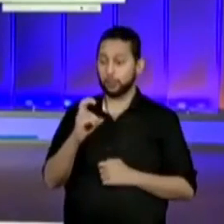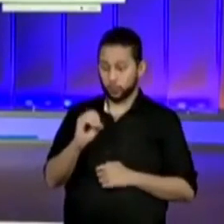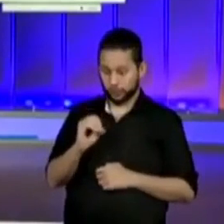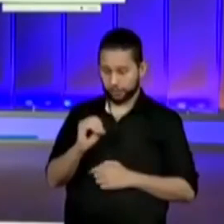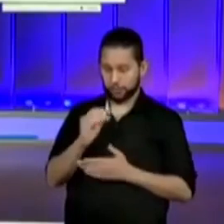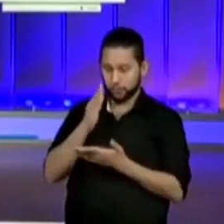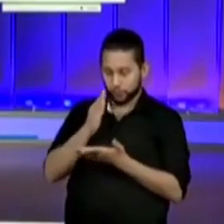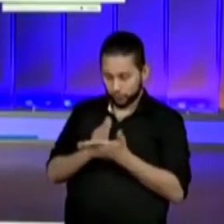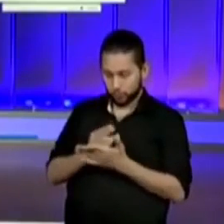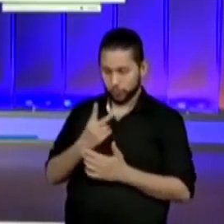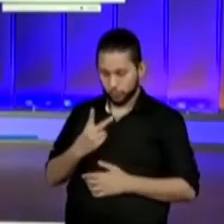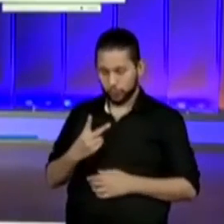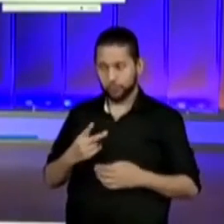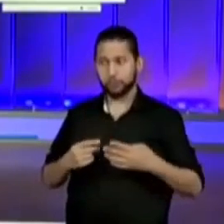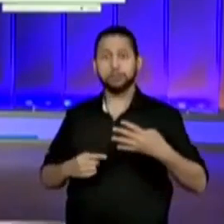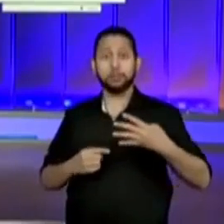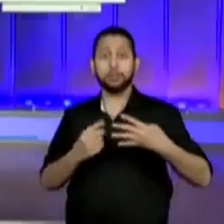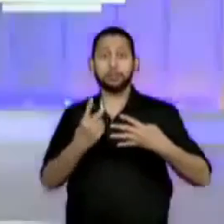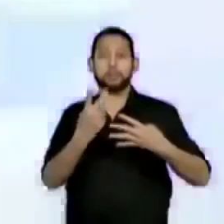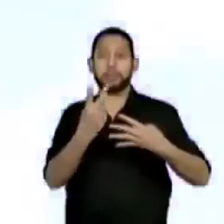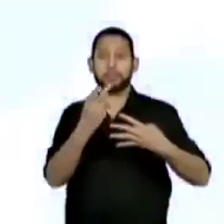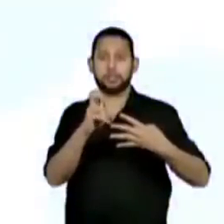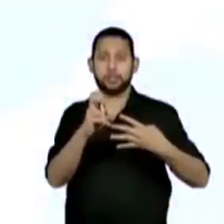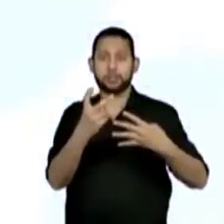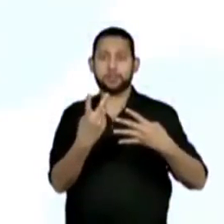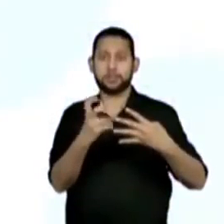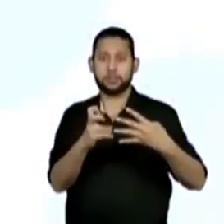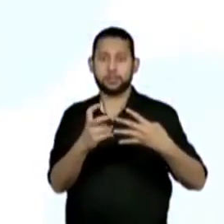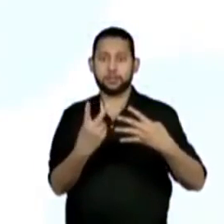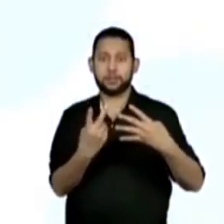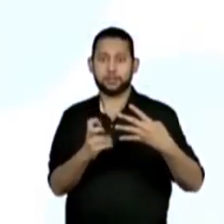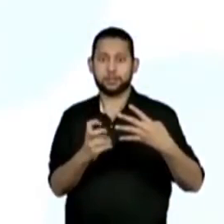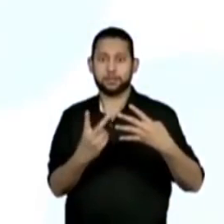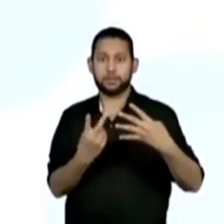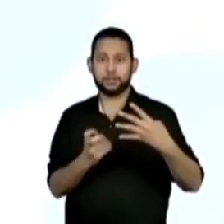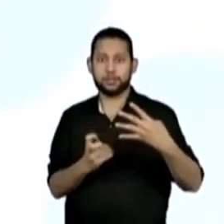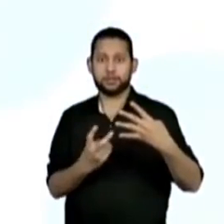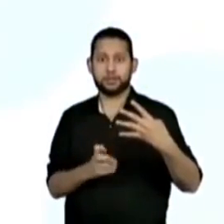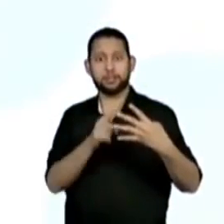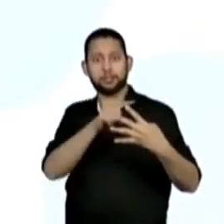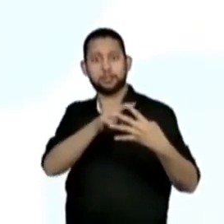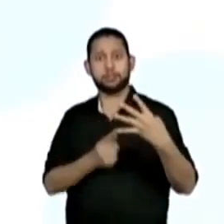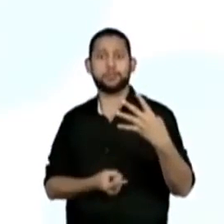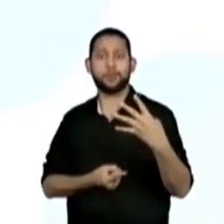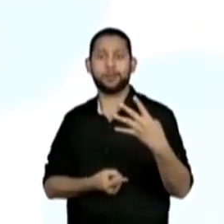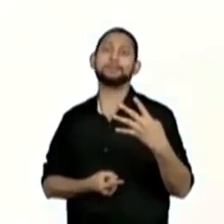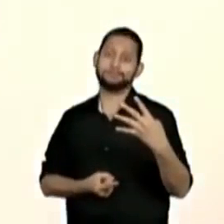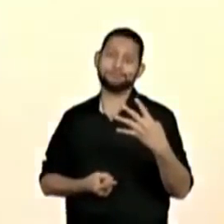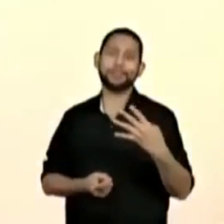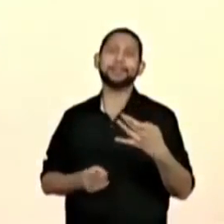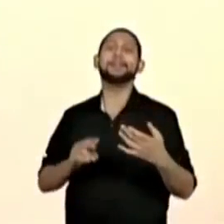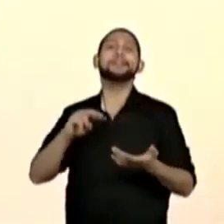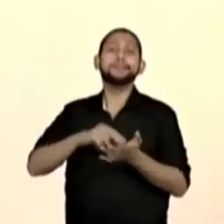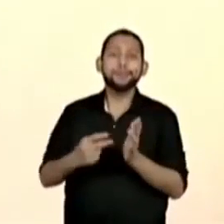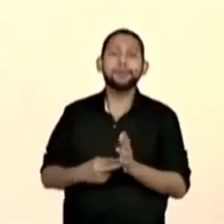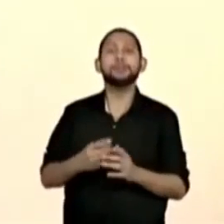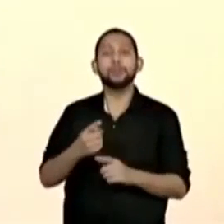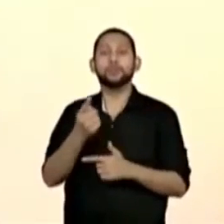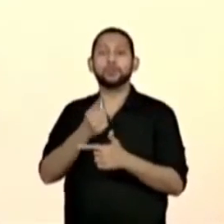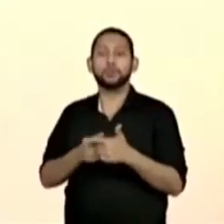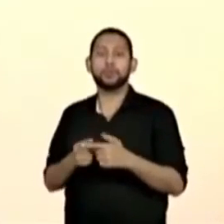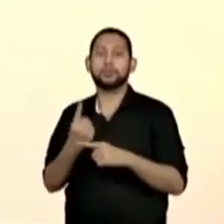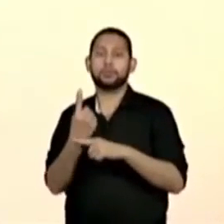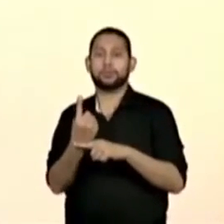de 100 e Então vamos pensar então a vista tem 25% de desconto o valor total é R